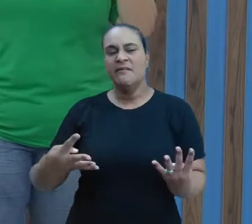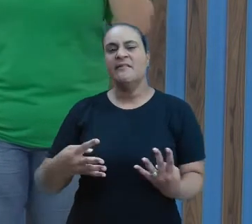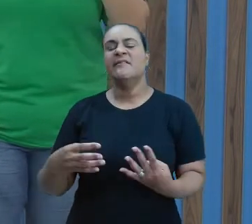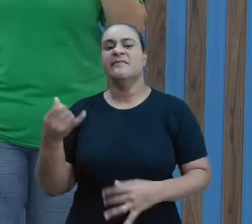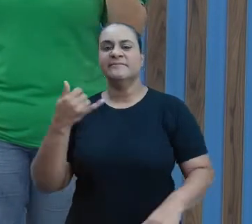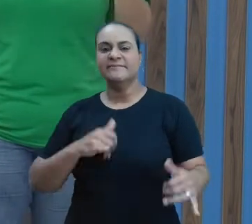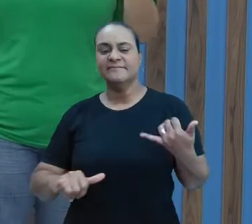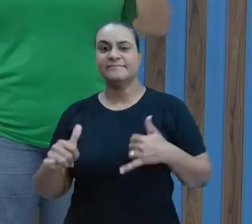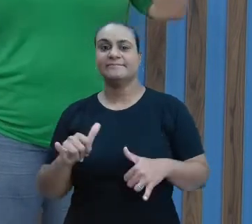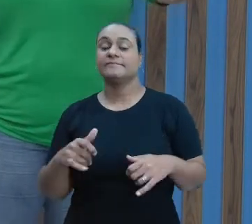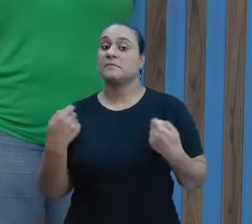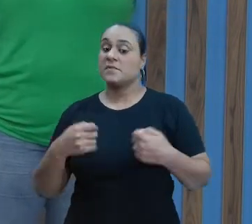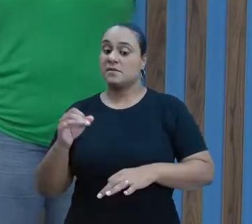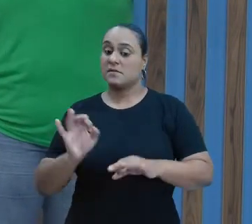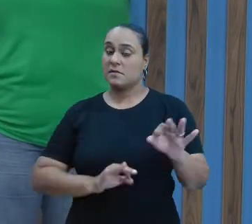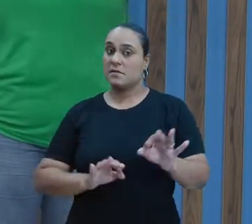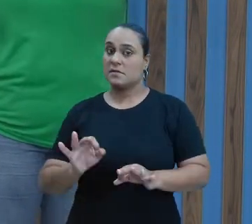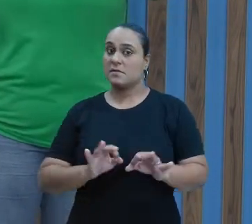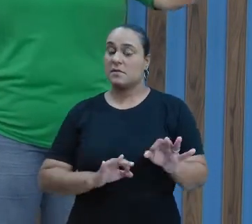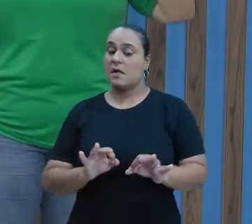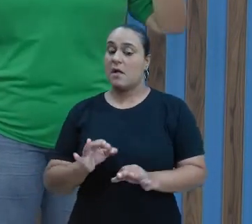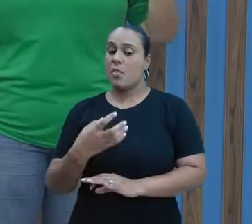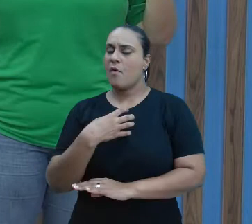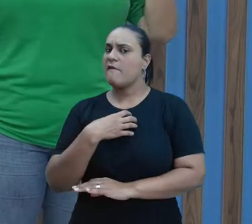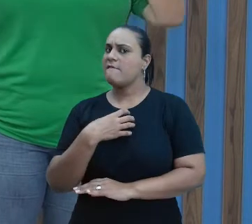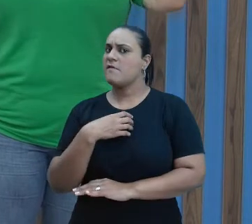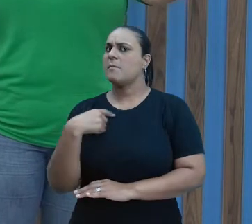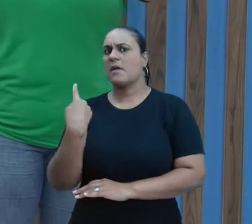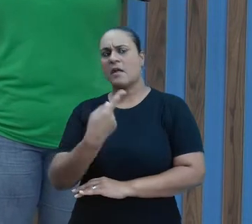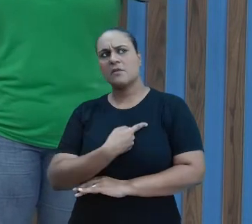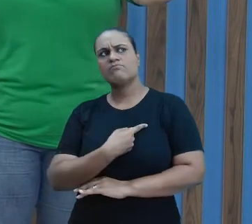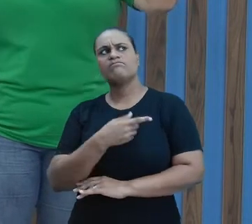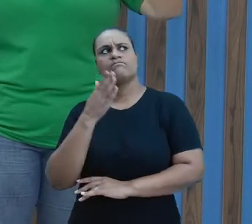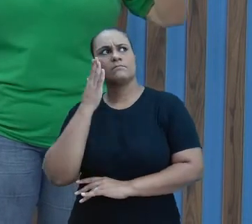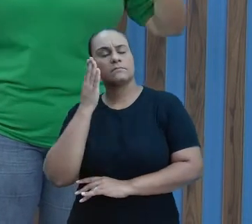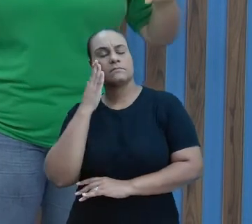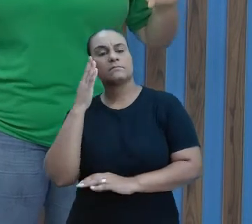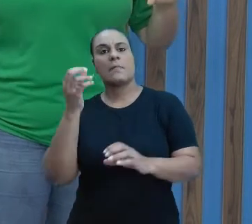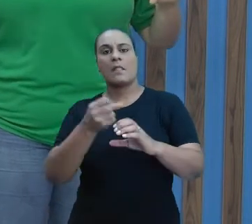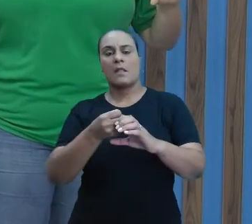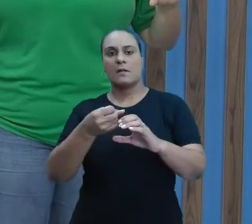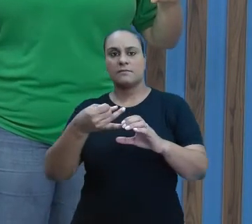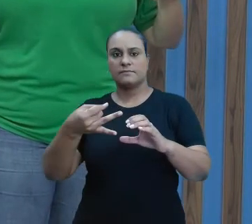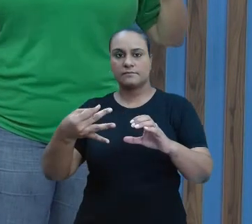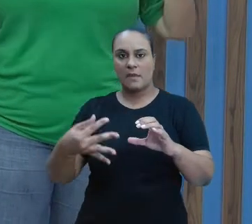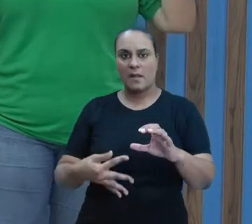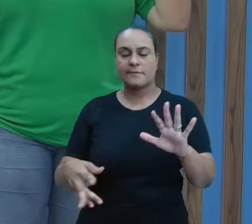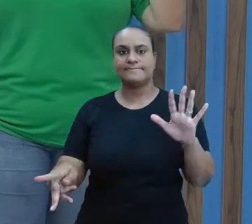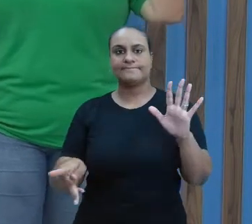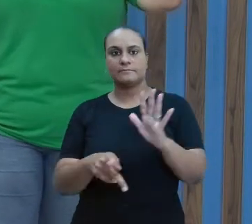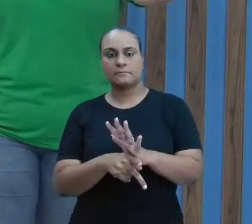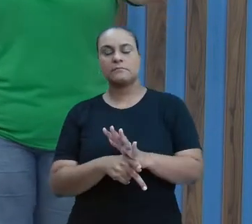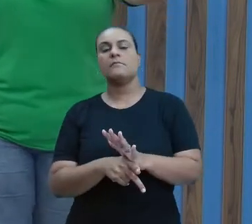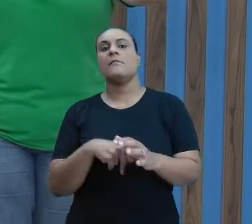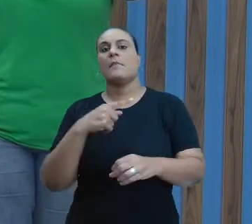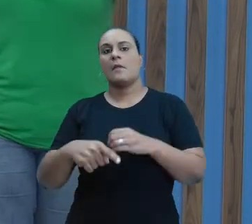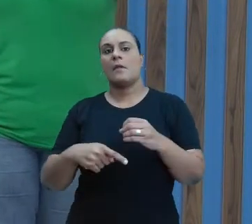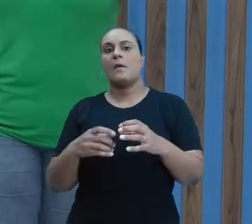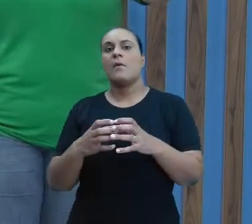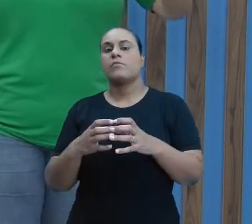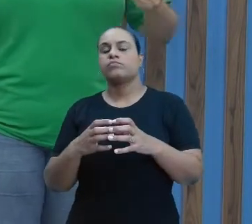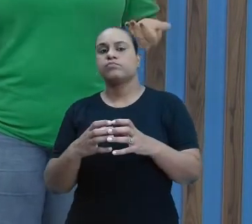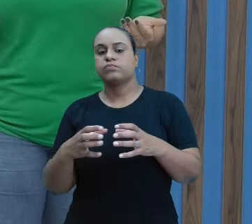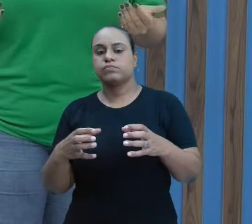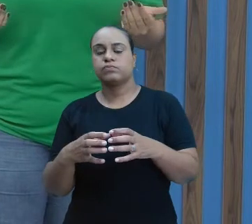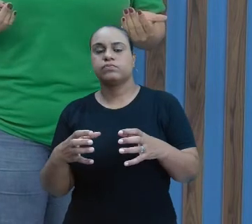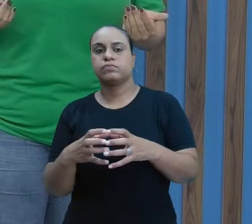estar organizada de um jeito que a gente entenda, né, o porquê. As características de cada elemento químico devem estar ali,